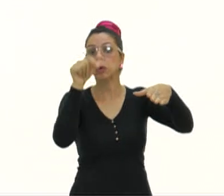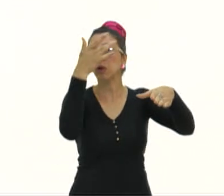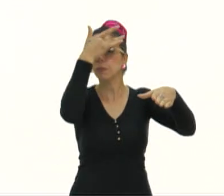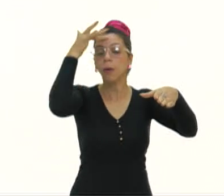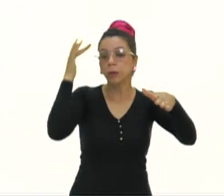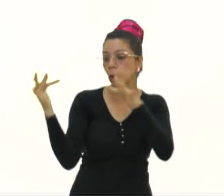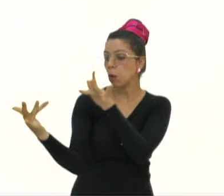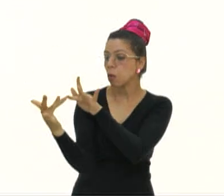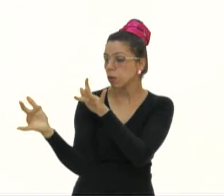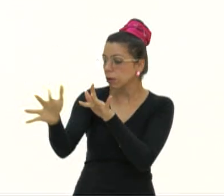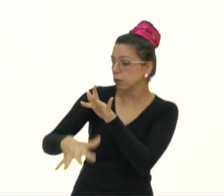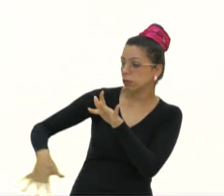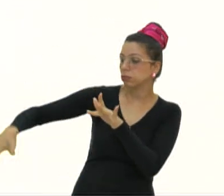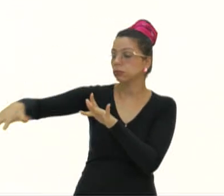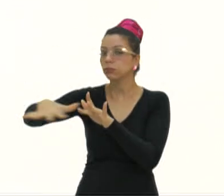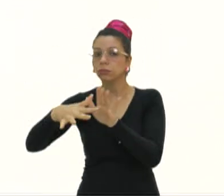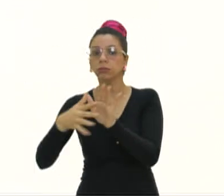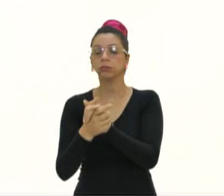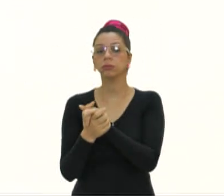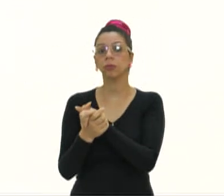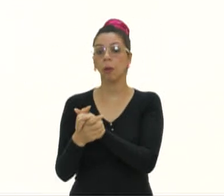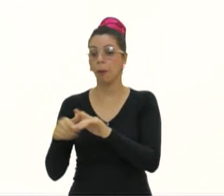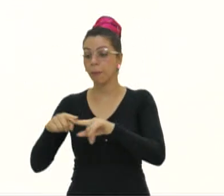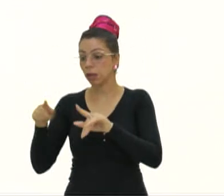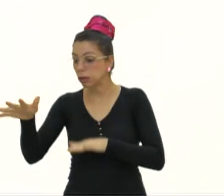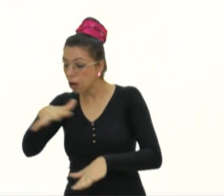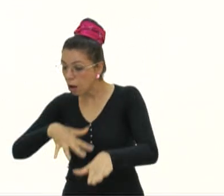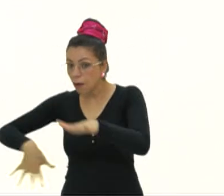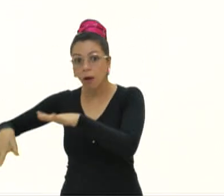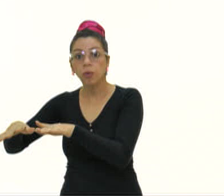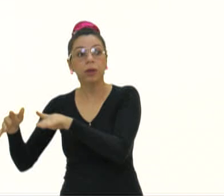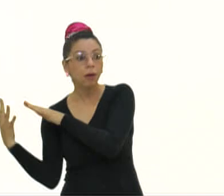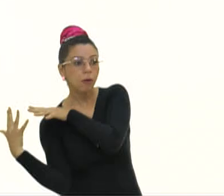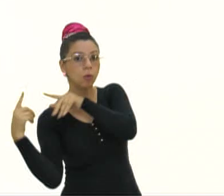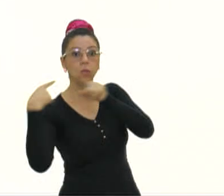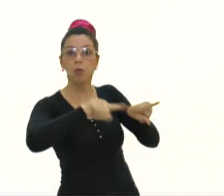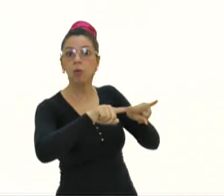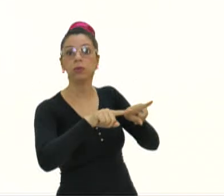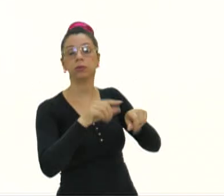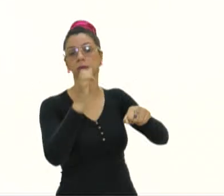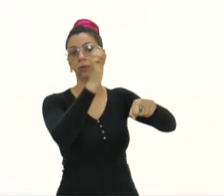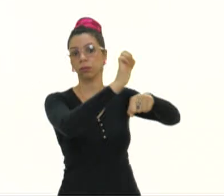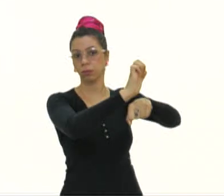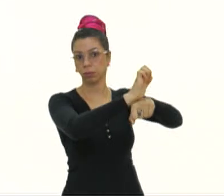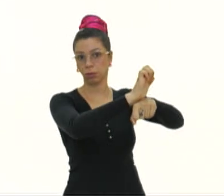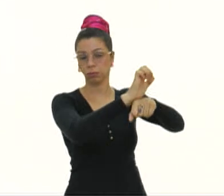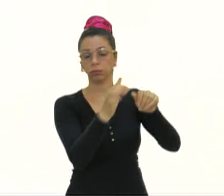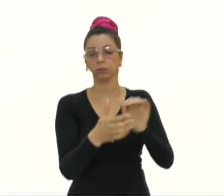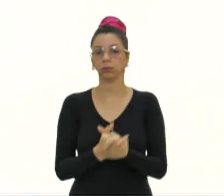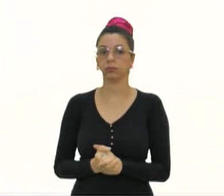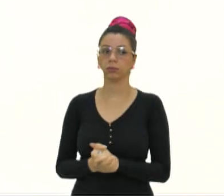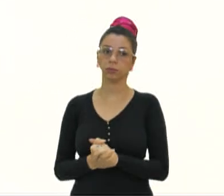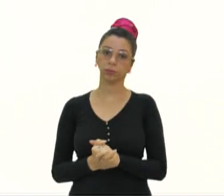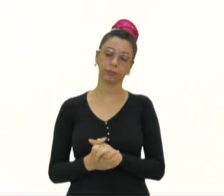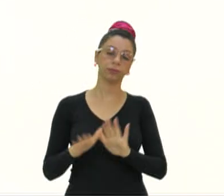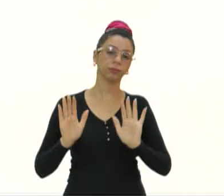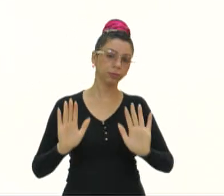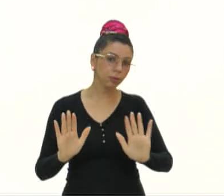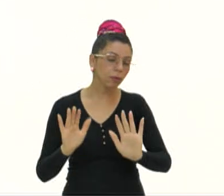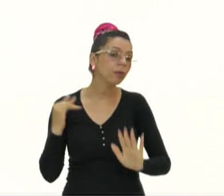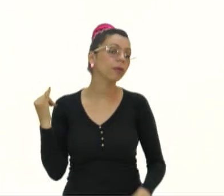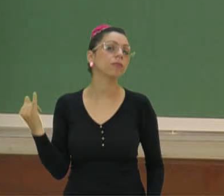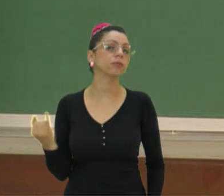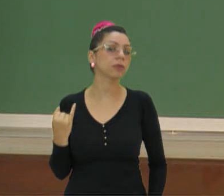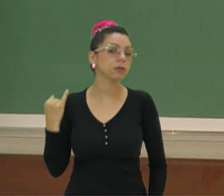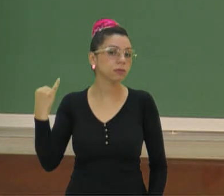se volta para o Estado e espera dele o sol ou a chuva, ou seja, entrega-se de mãos atadas aos interesses dominantes. O mais